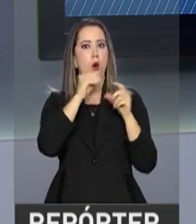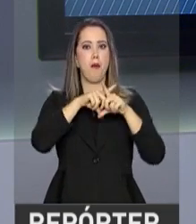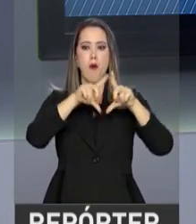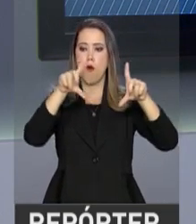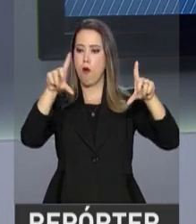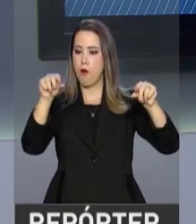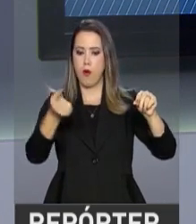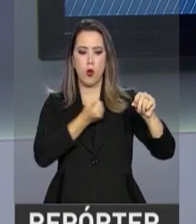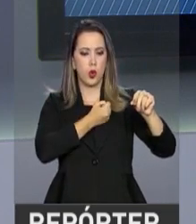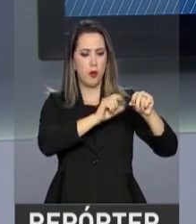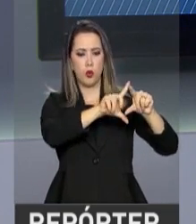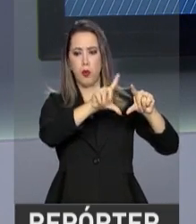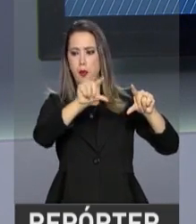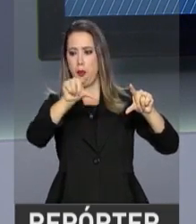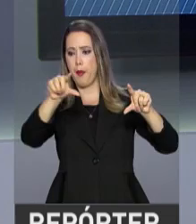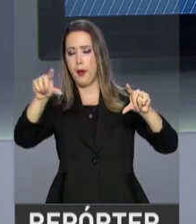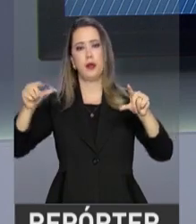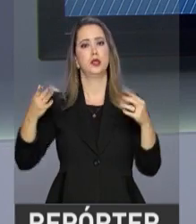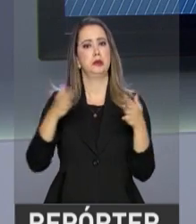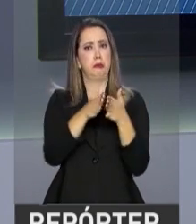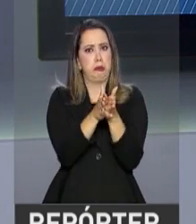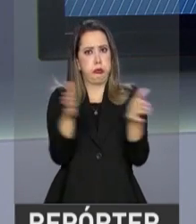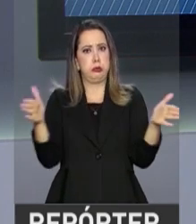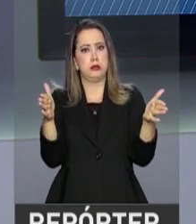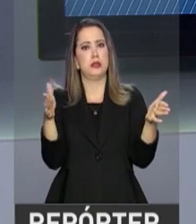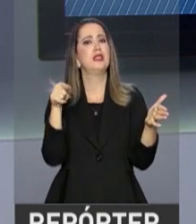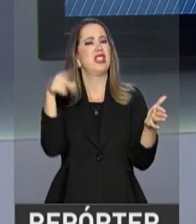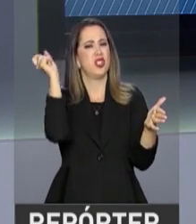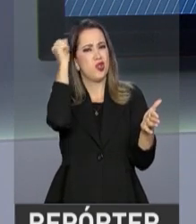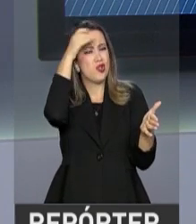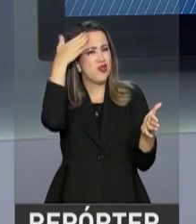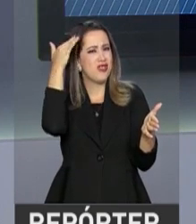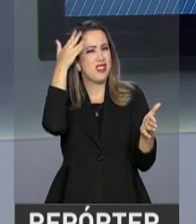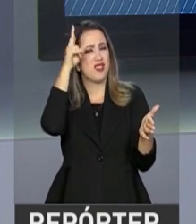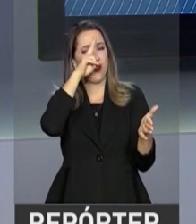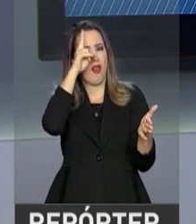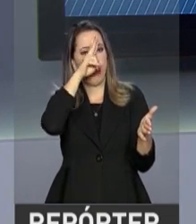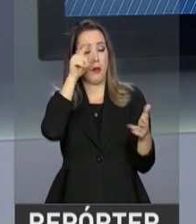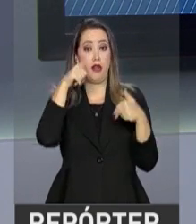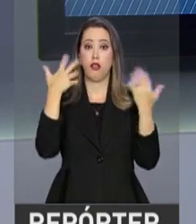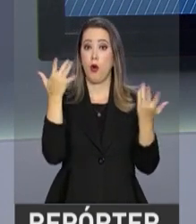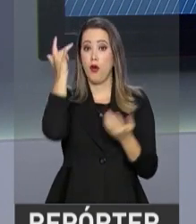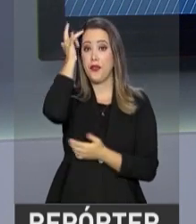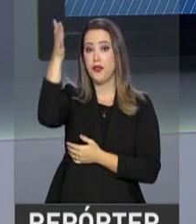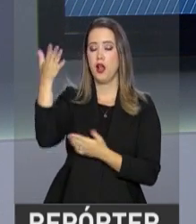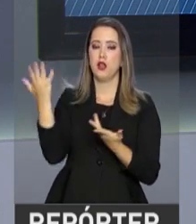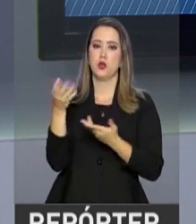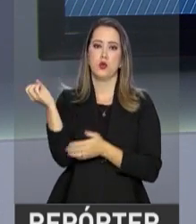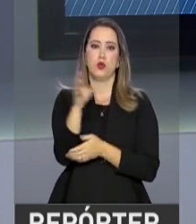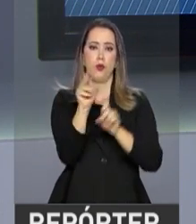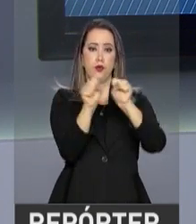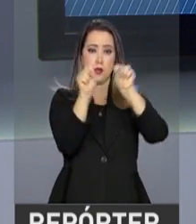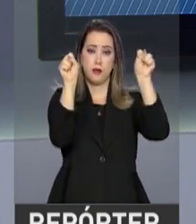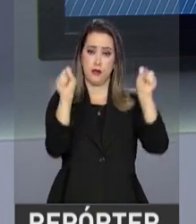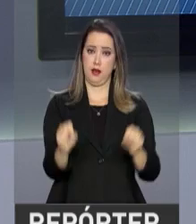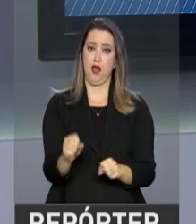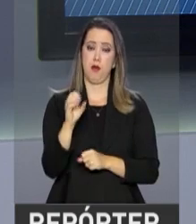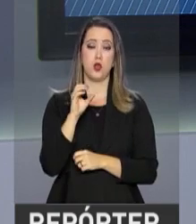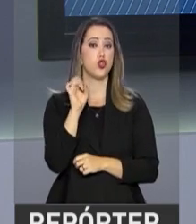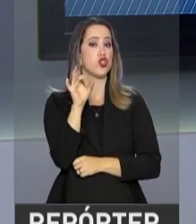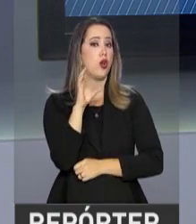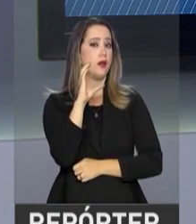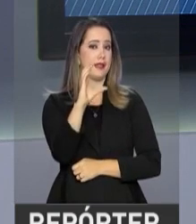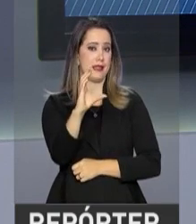códigos de rastreamento e para facilitar a vida dos clientes os correios lançaram um novo sistema agora com o número do